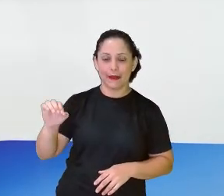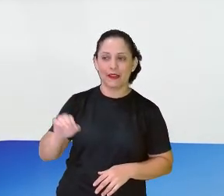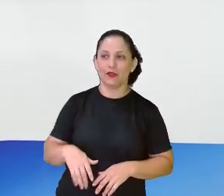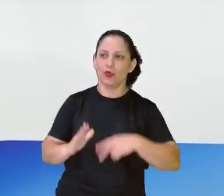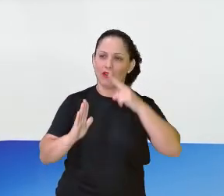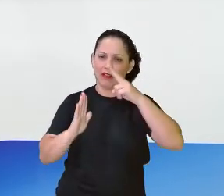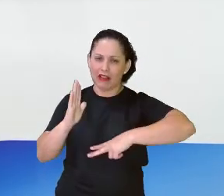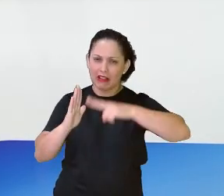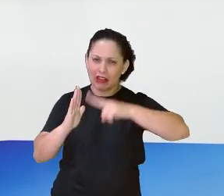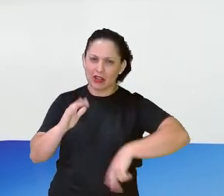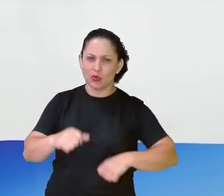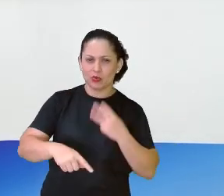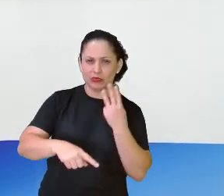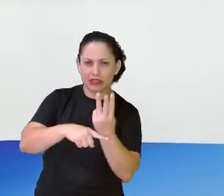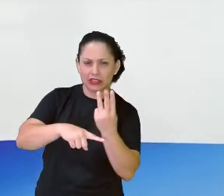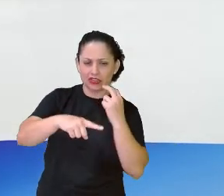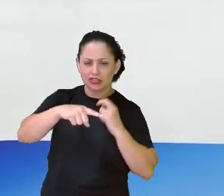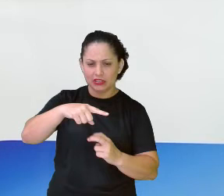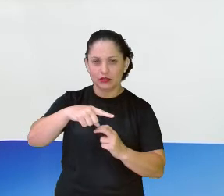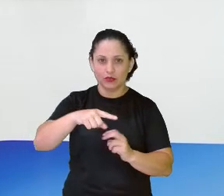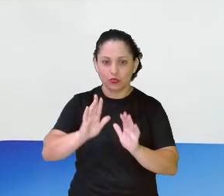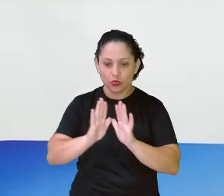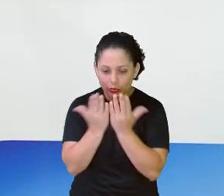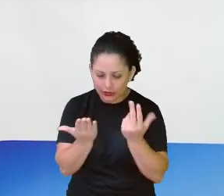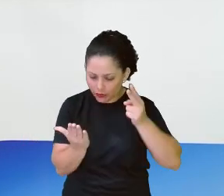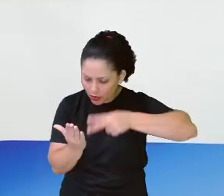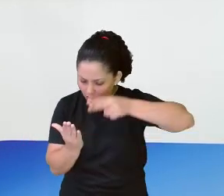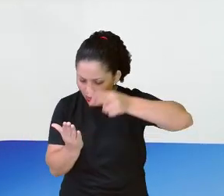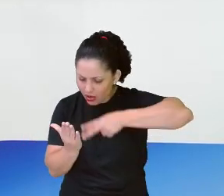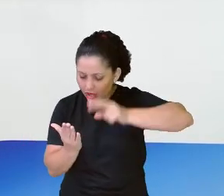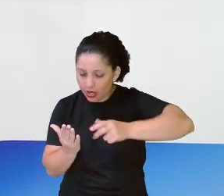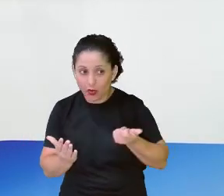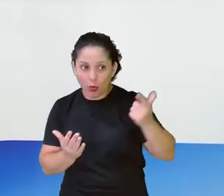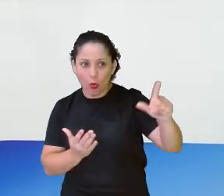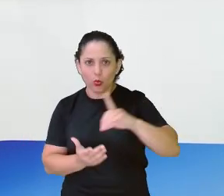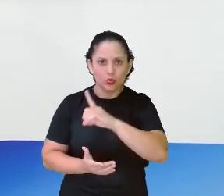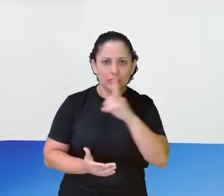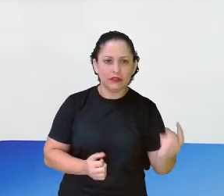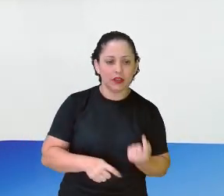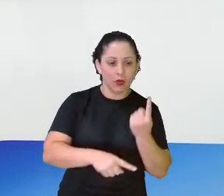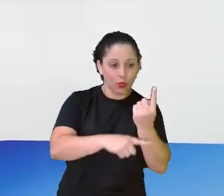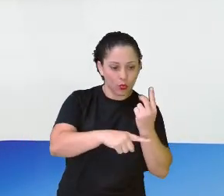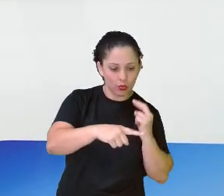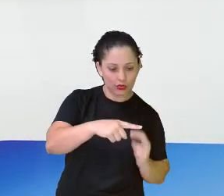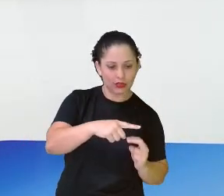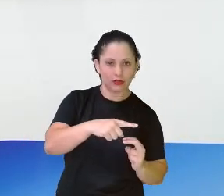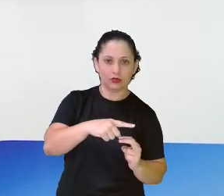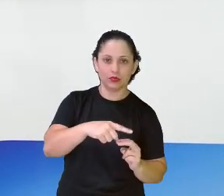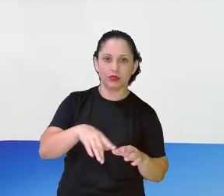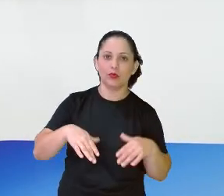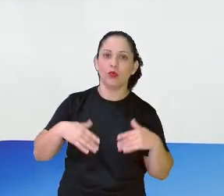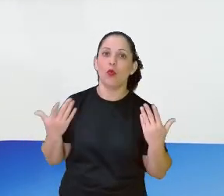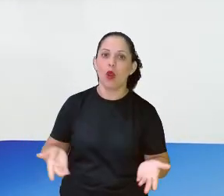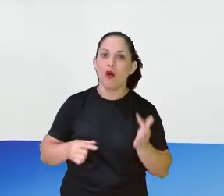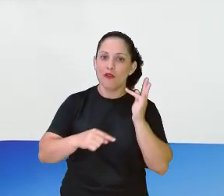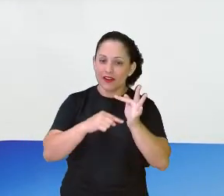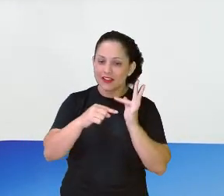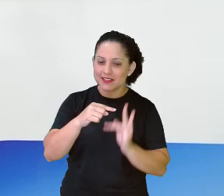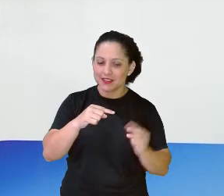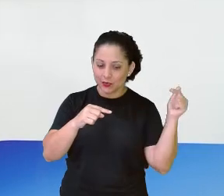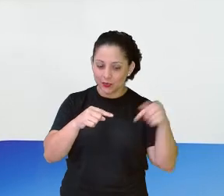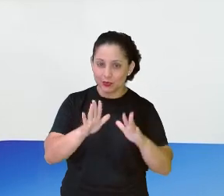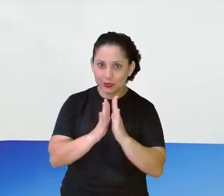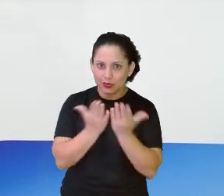de um livro em um dia. No dia seguinte, leu 1/5 do livro. Qual fração do